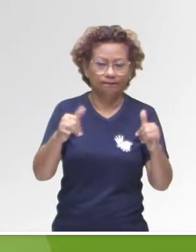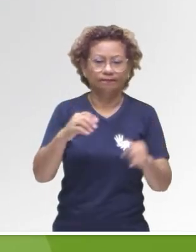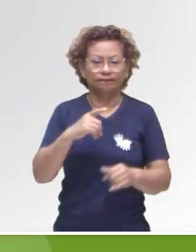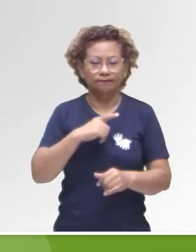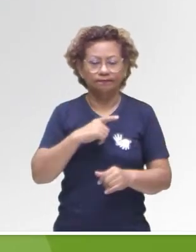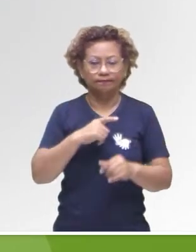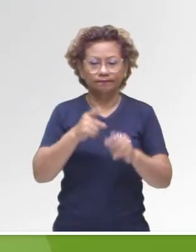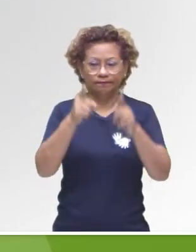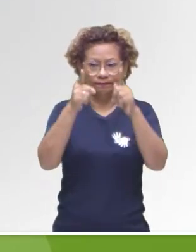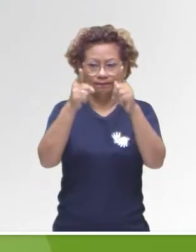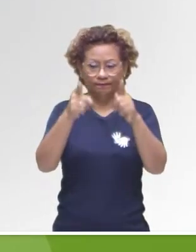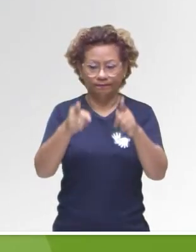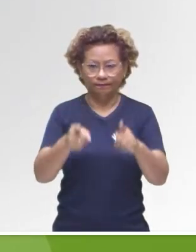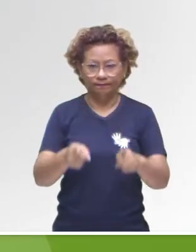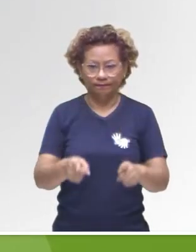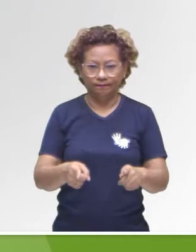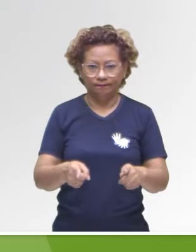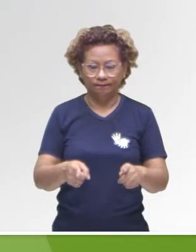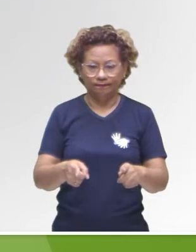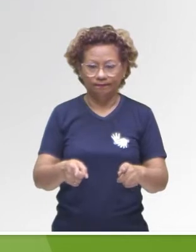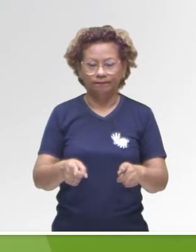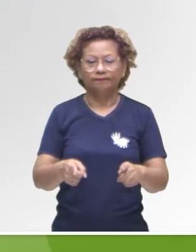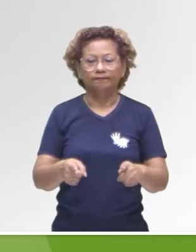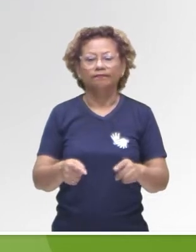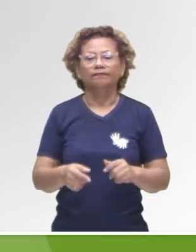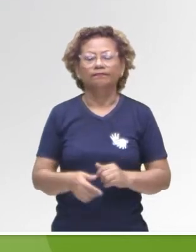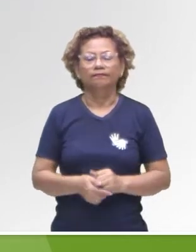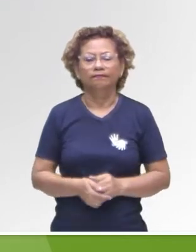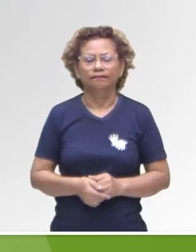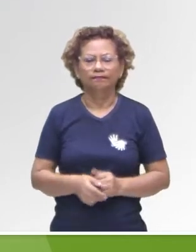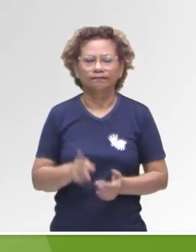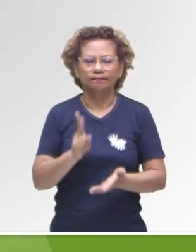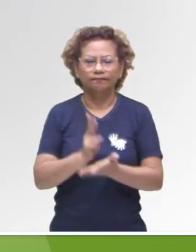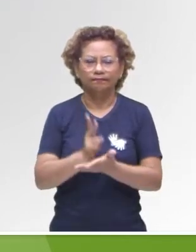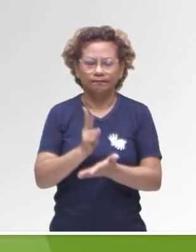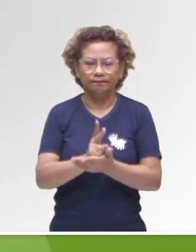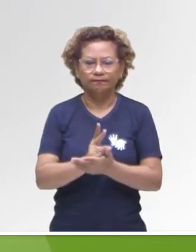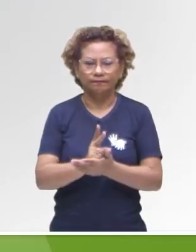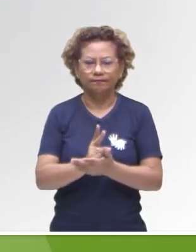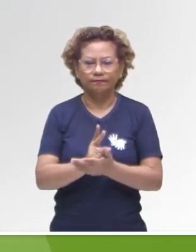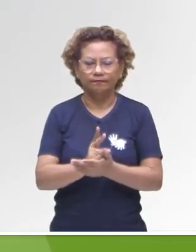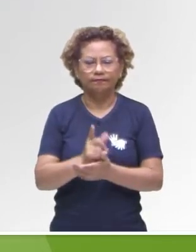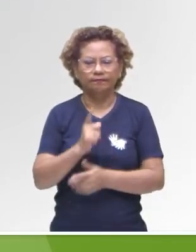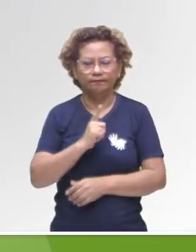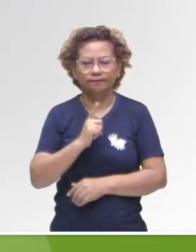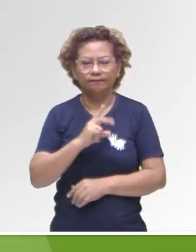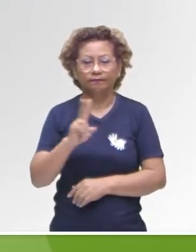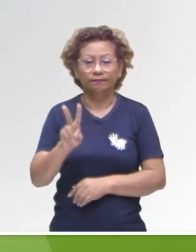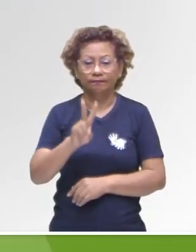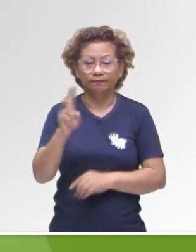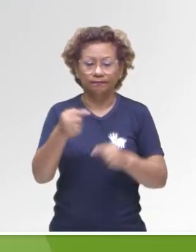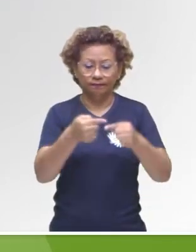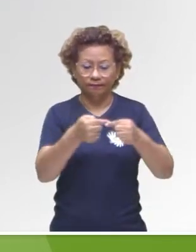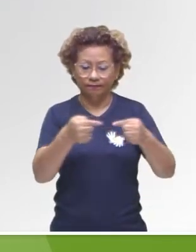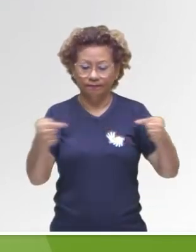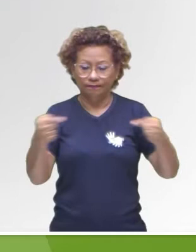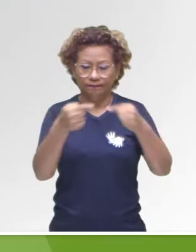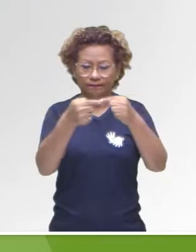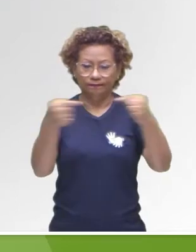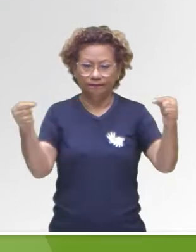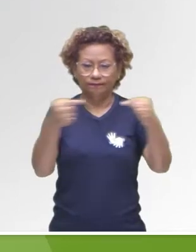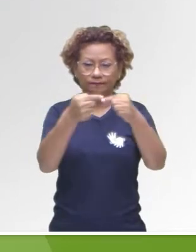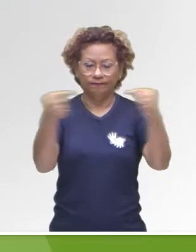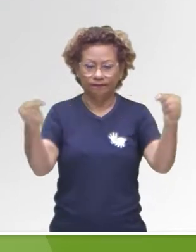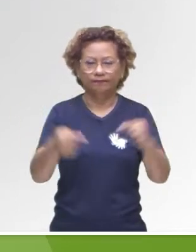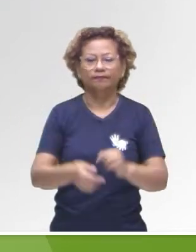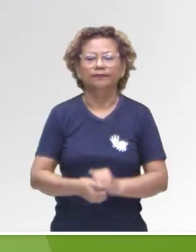em cada ponto dessa linha, é sempre igual, tem o mesmo valor para cada uma delas. São as superfícies